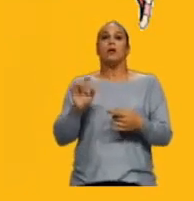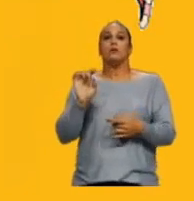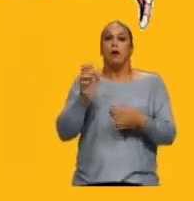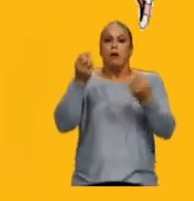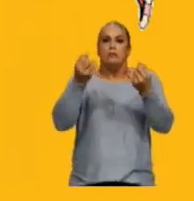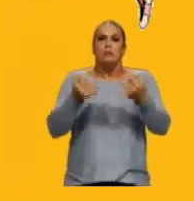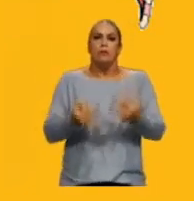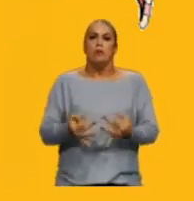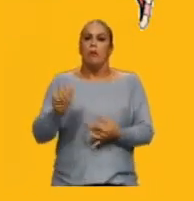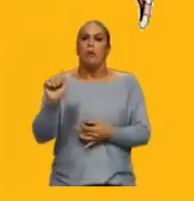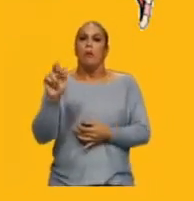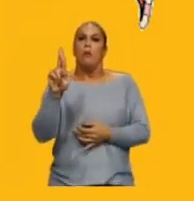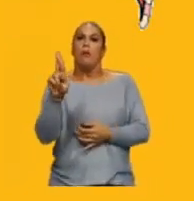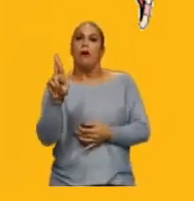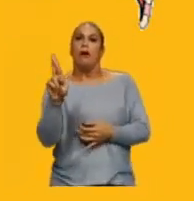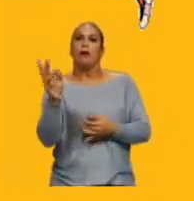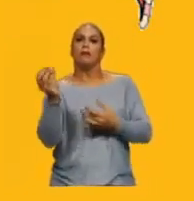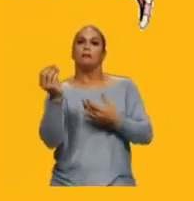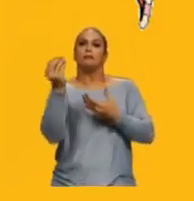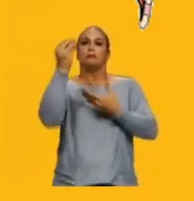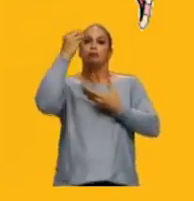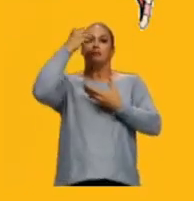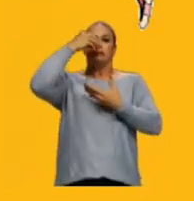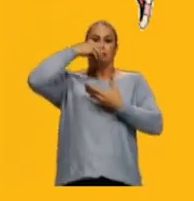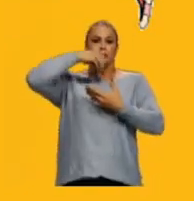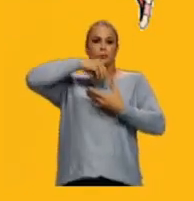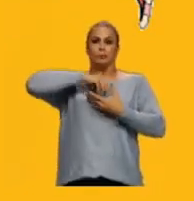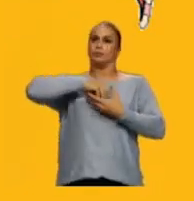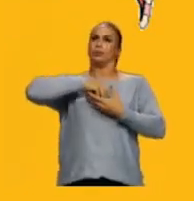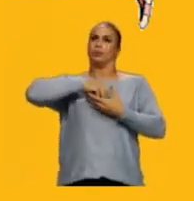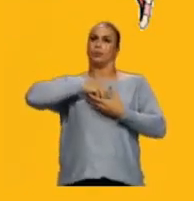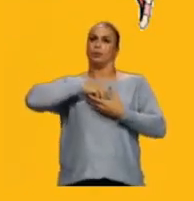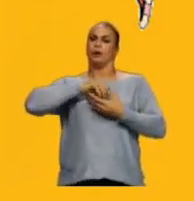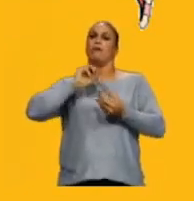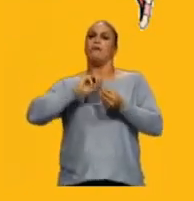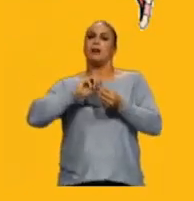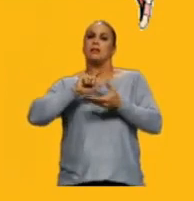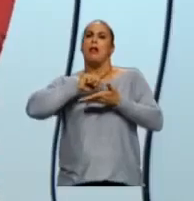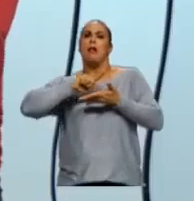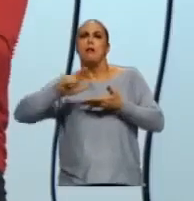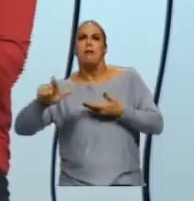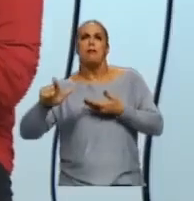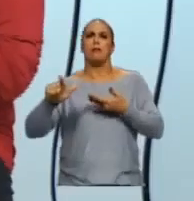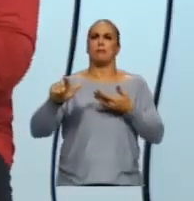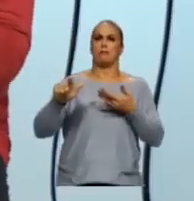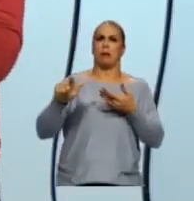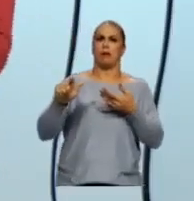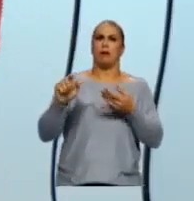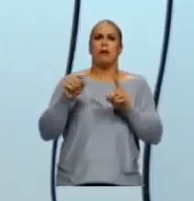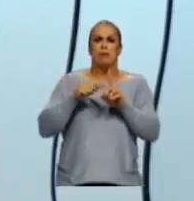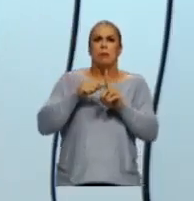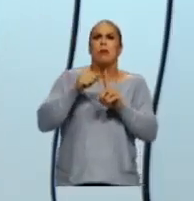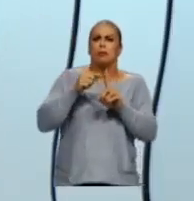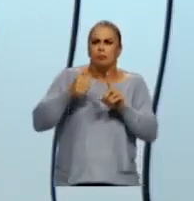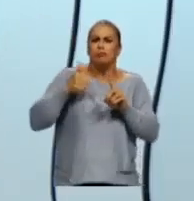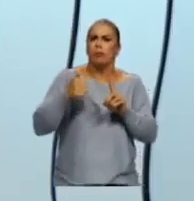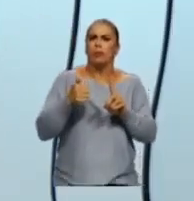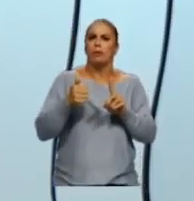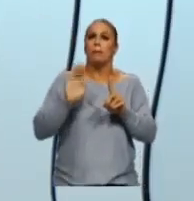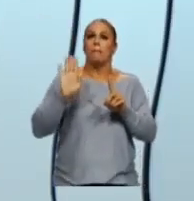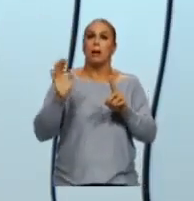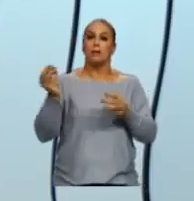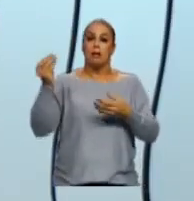órgãos que servem para passar o ar, filtrar, aquecer o ar. Mas o pulmão é lá sim que